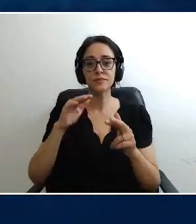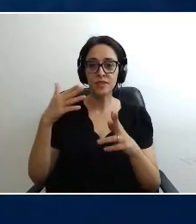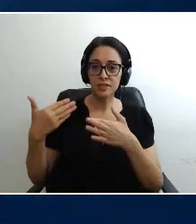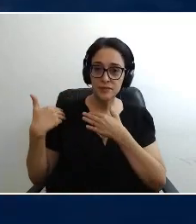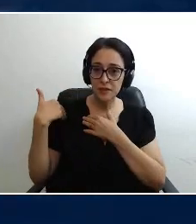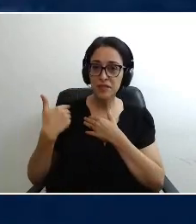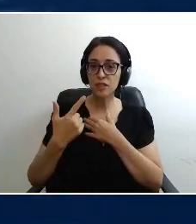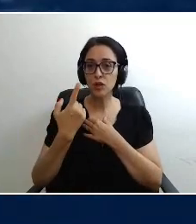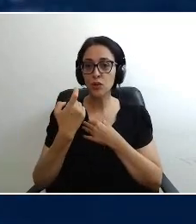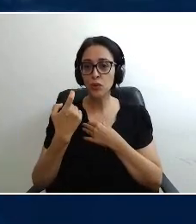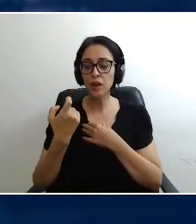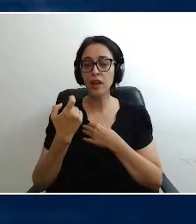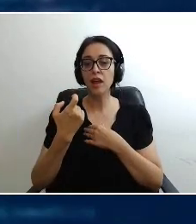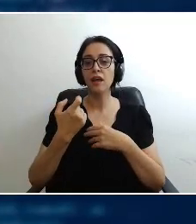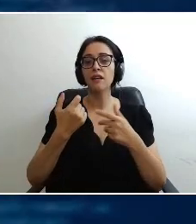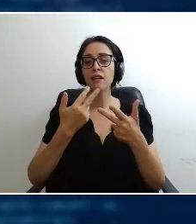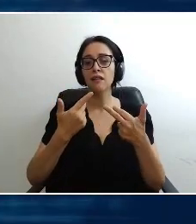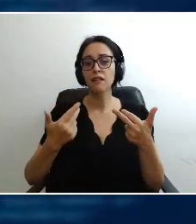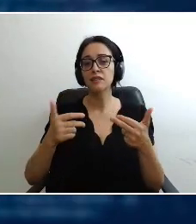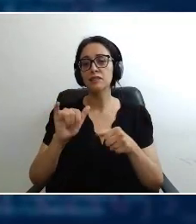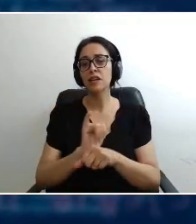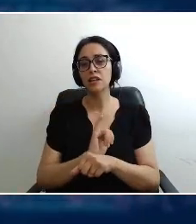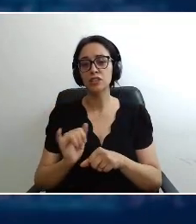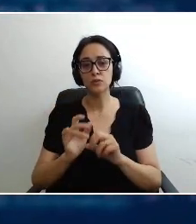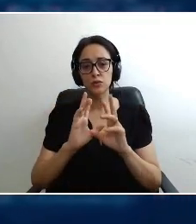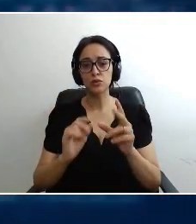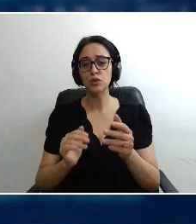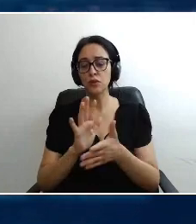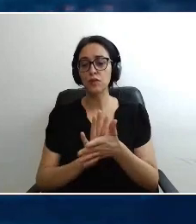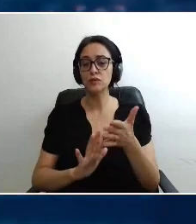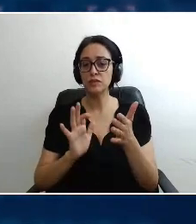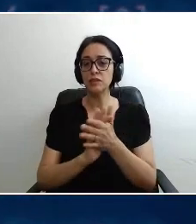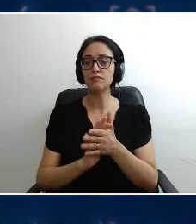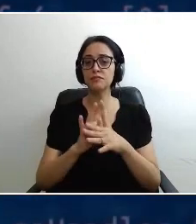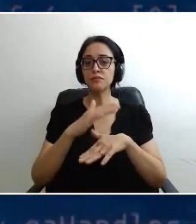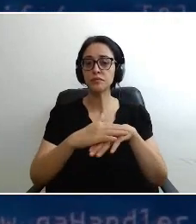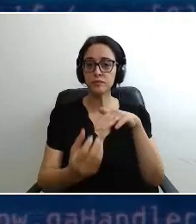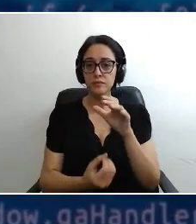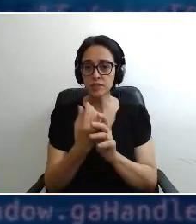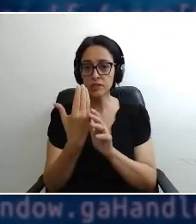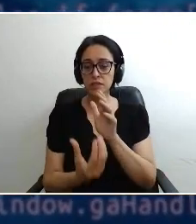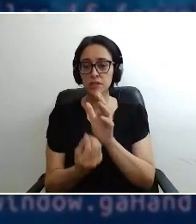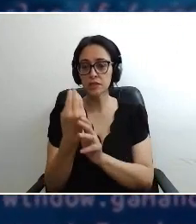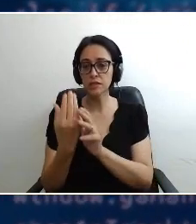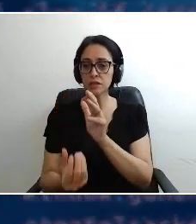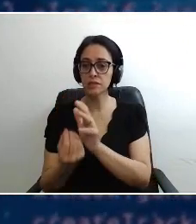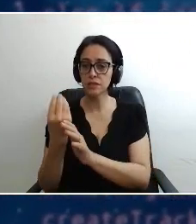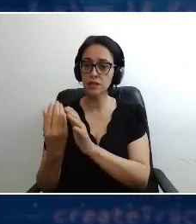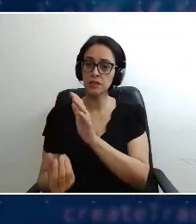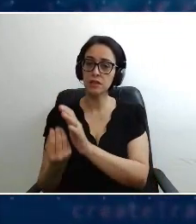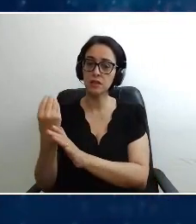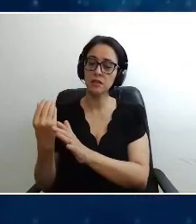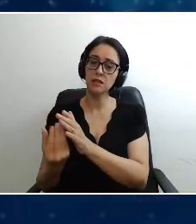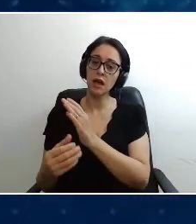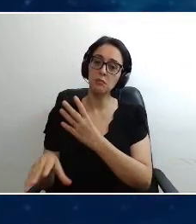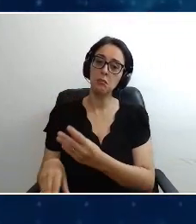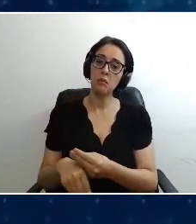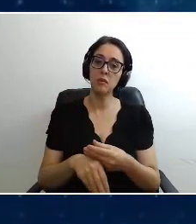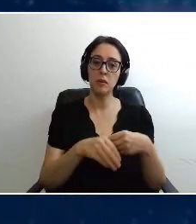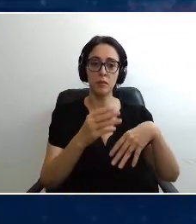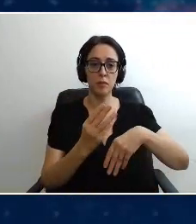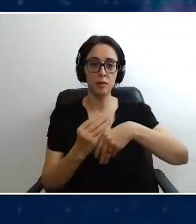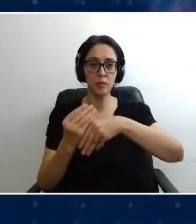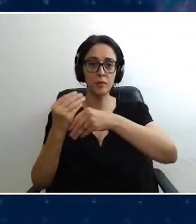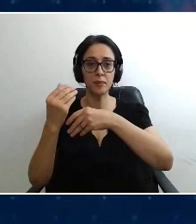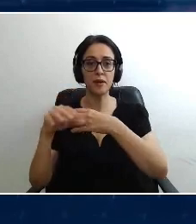princípios, view factory, strategy, tudo uma função. Então, você vai criando funções e vai compondo essas funções e você vai criando